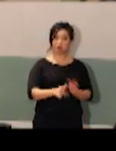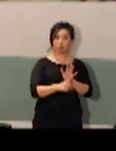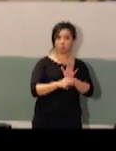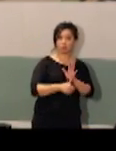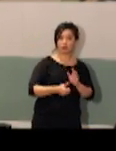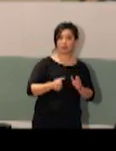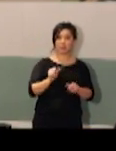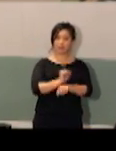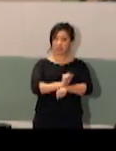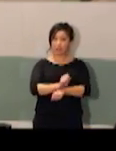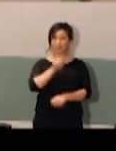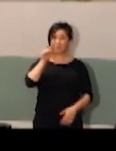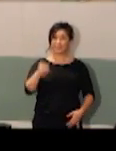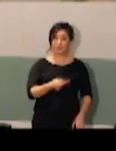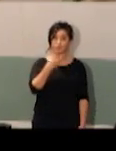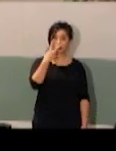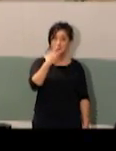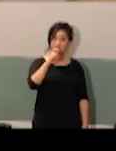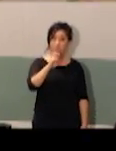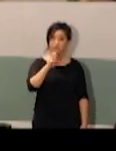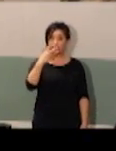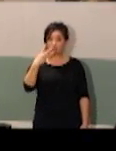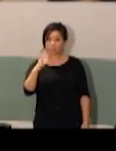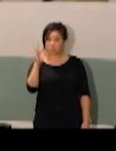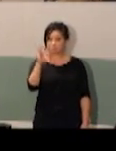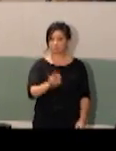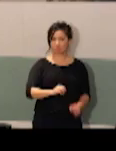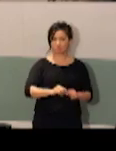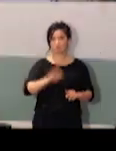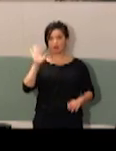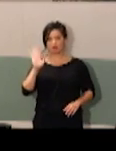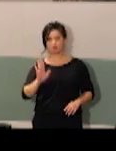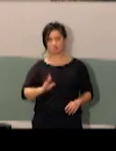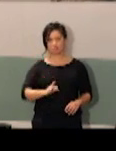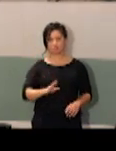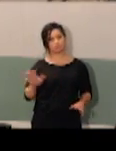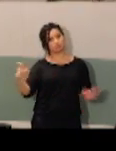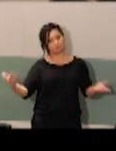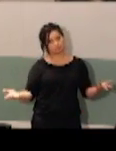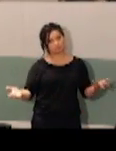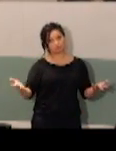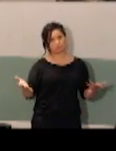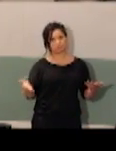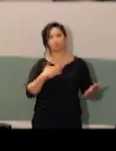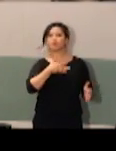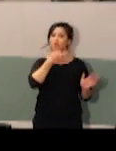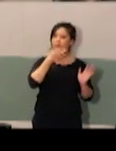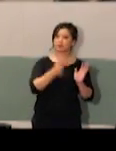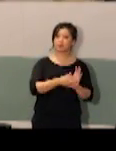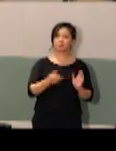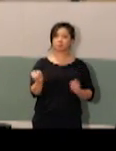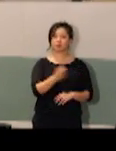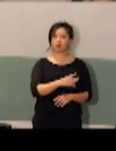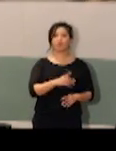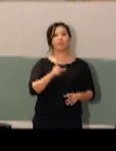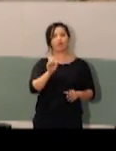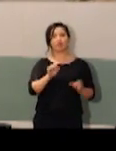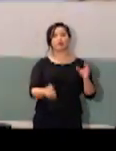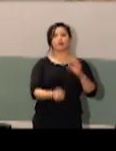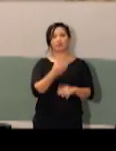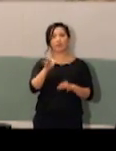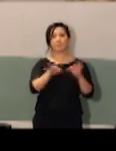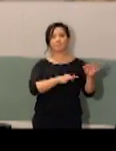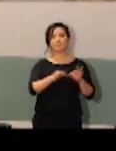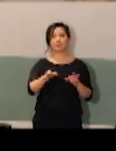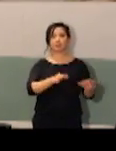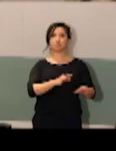1.276%. Minha primeira medida, fazer um novo plano de carreira para os policiais militares, os bombeiros militares